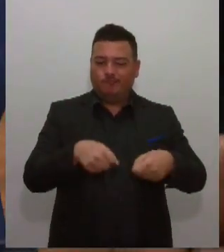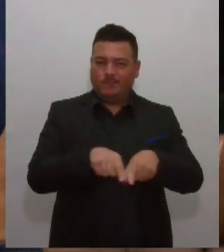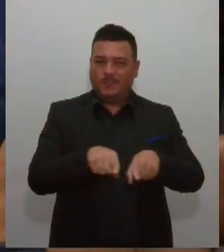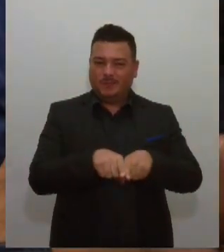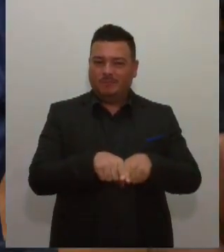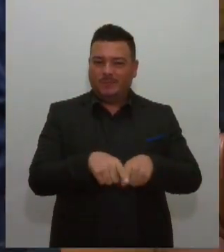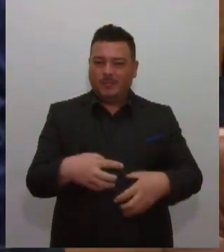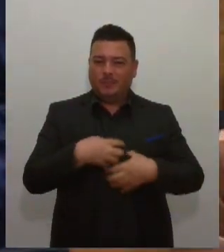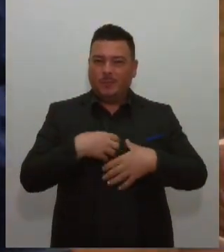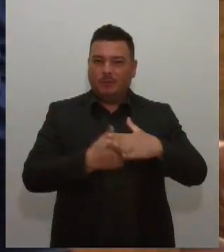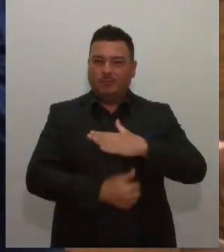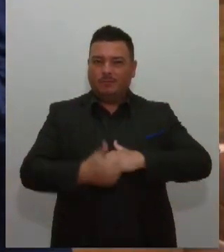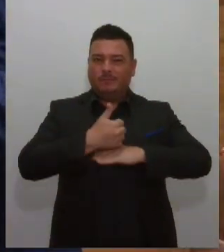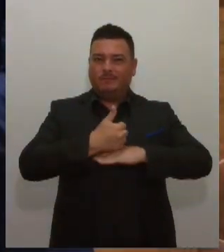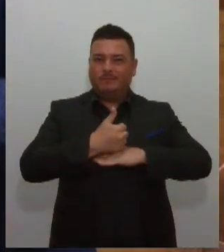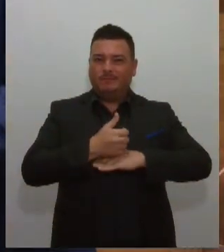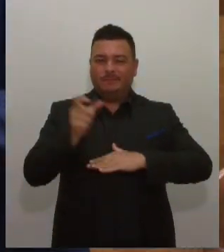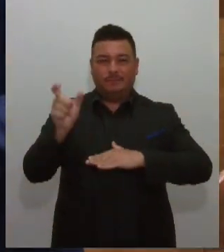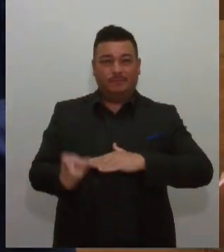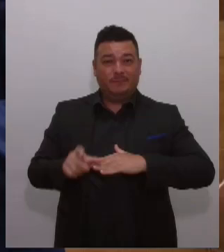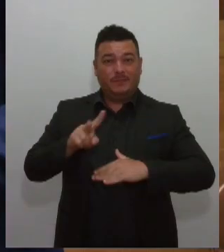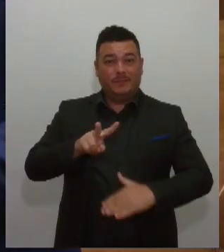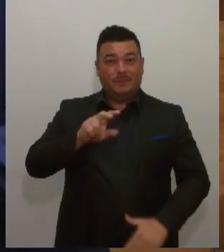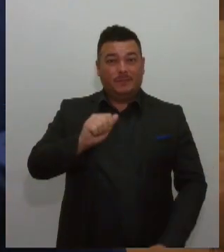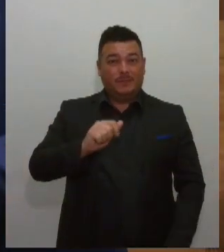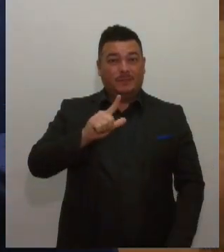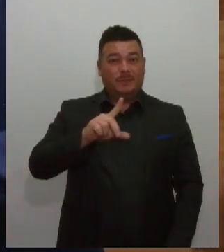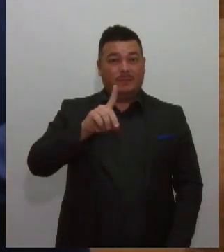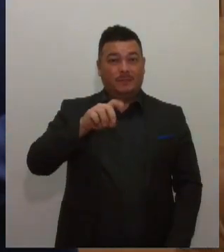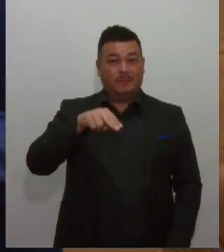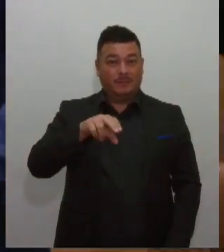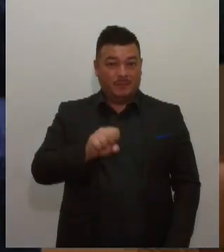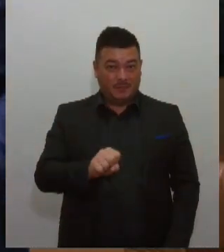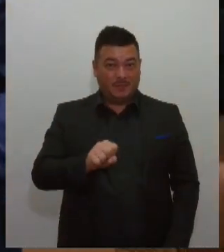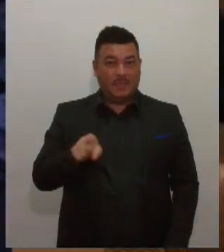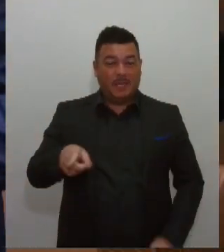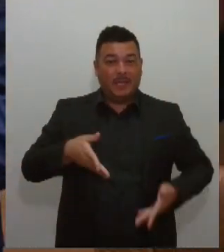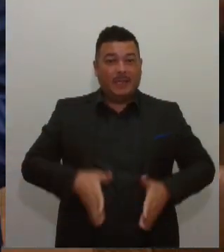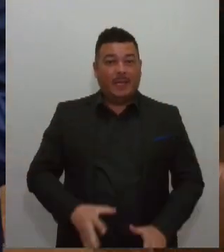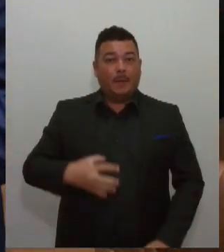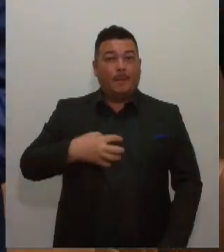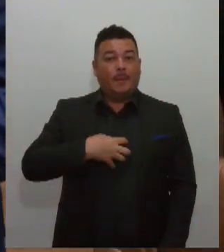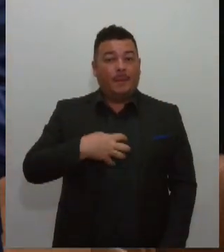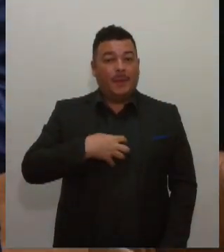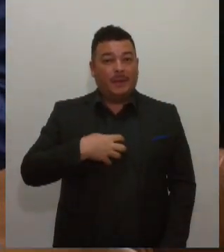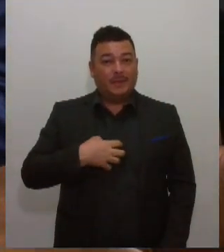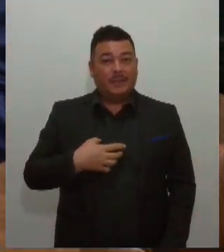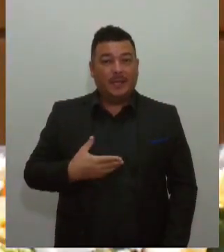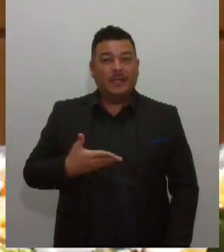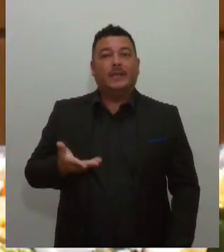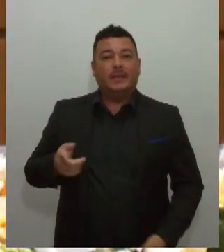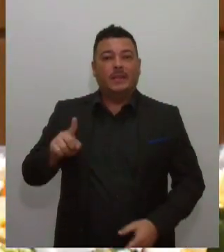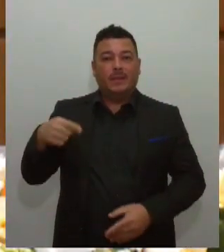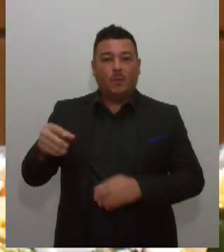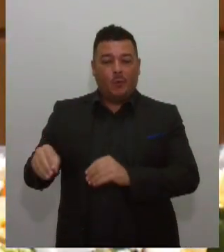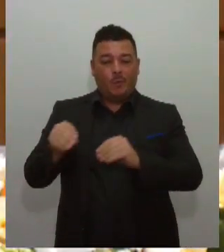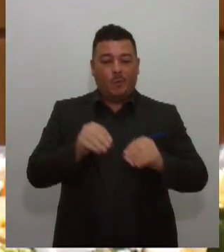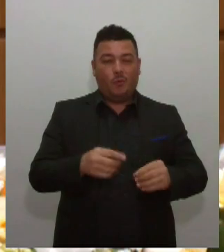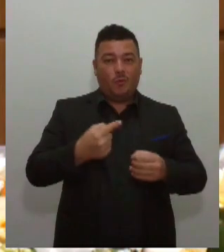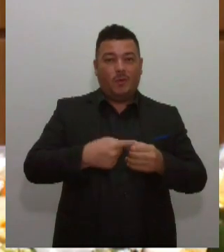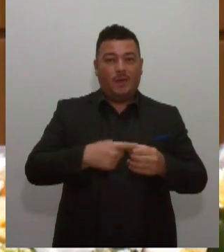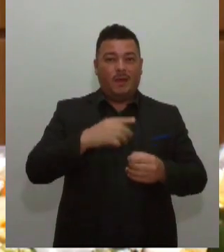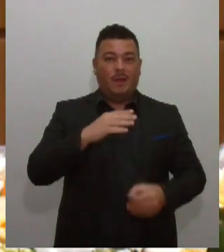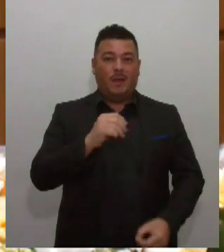empreendedor, Valdênis Ferreira nasceu em Coronel João Sá, na Bahia, e foi criado no município sergipano de Carira.